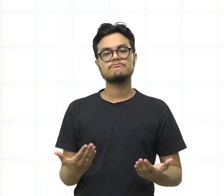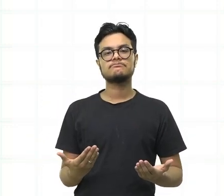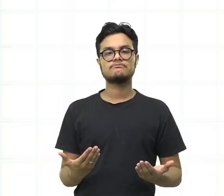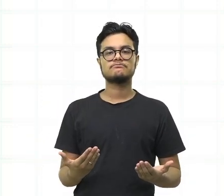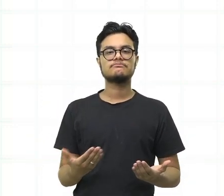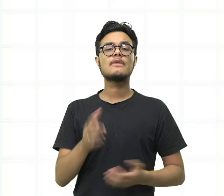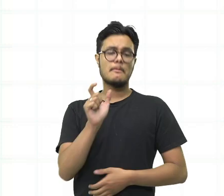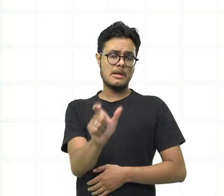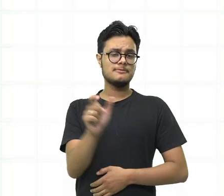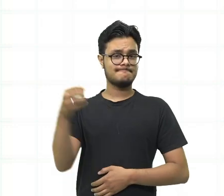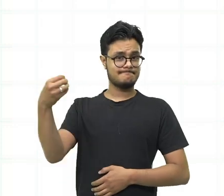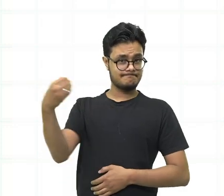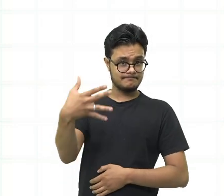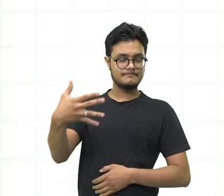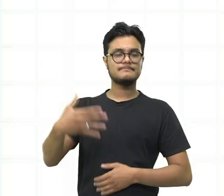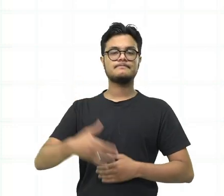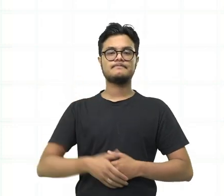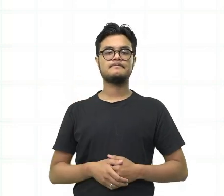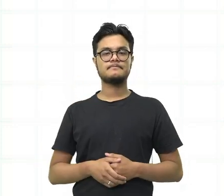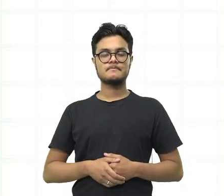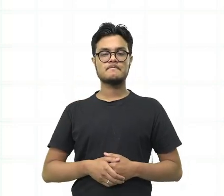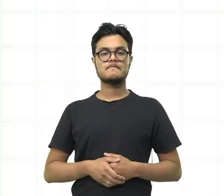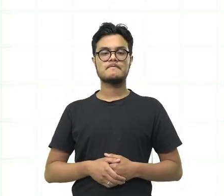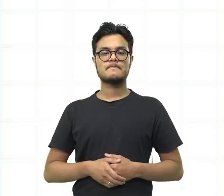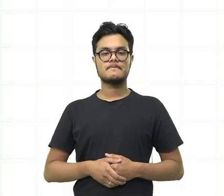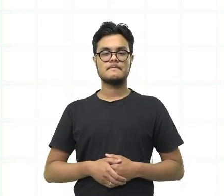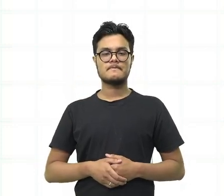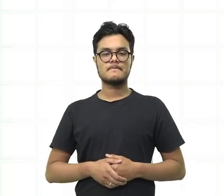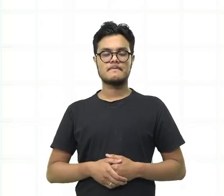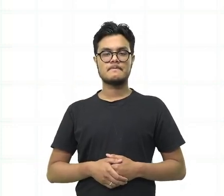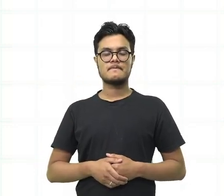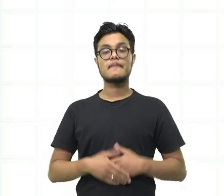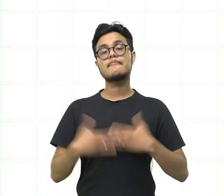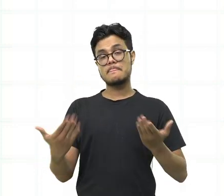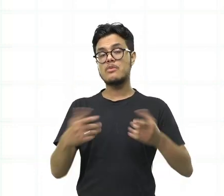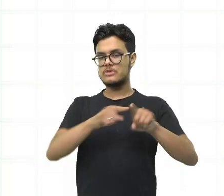da formação de palavras por derivação